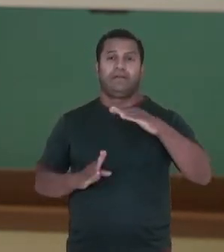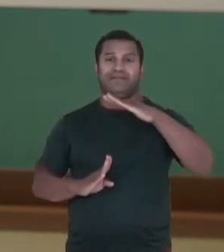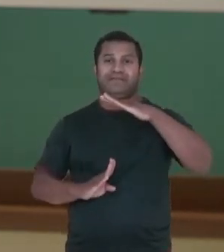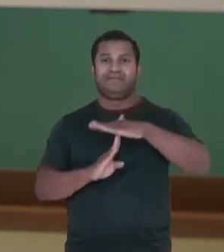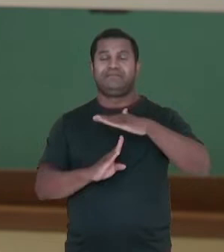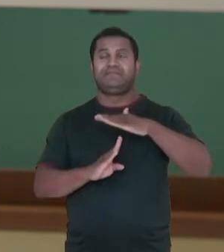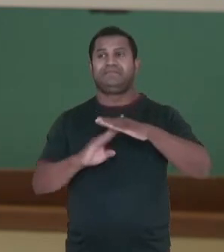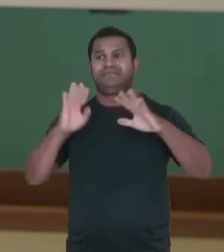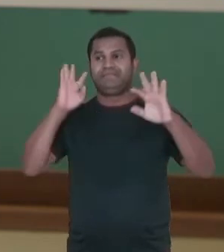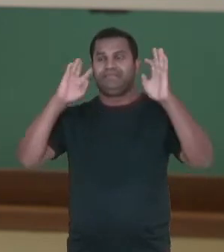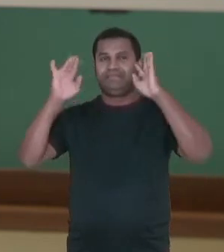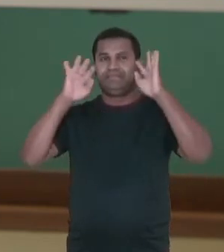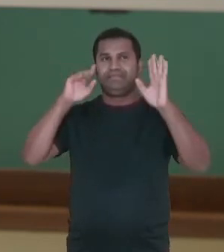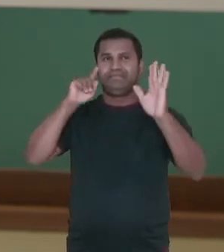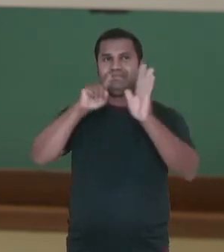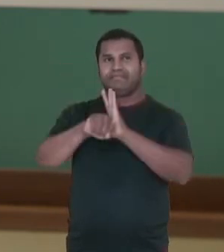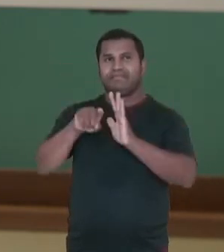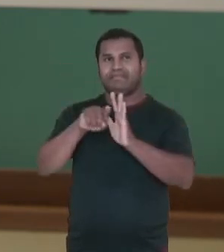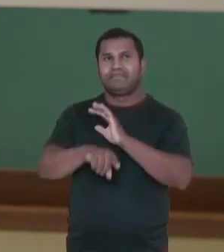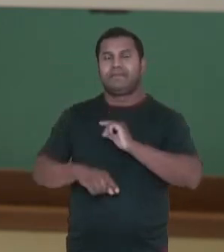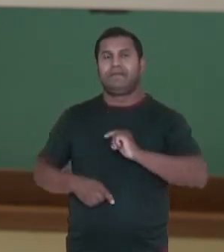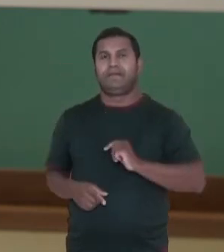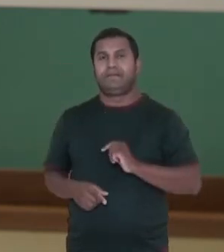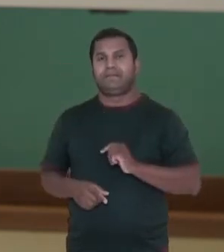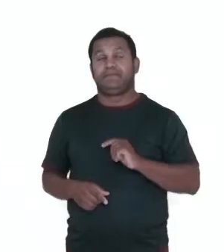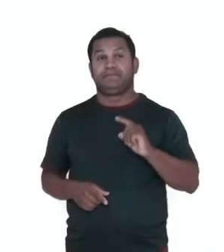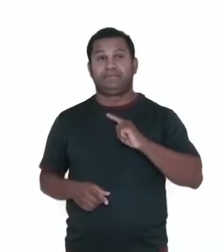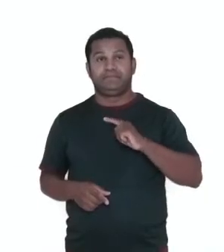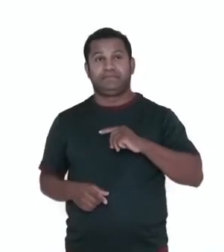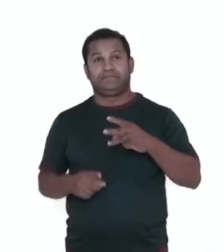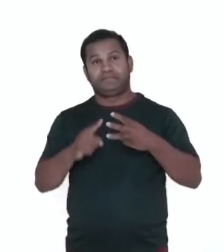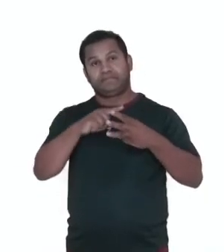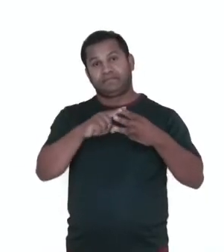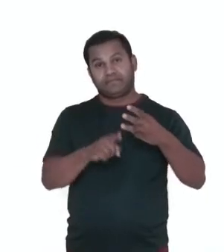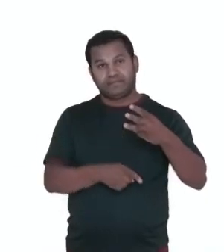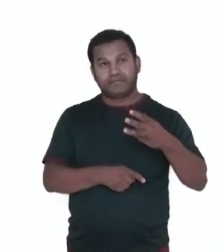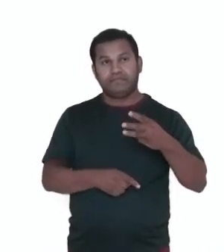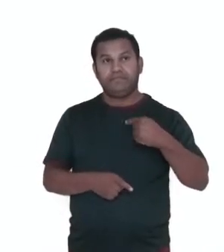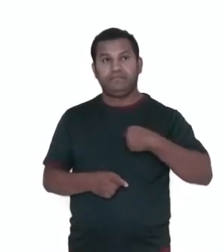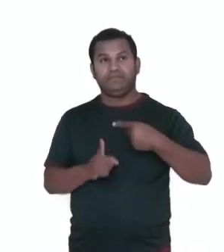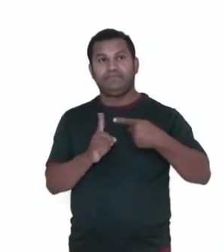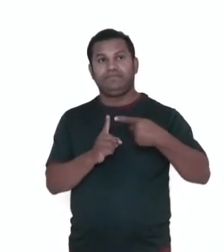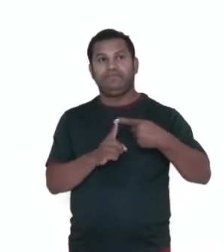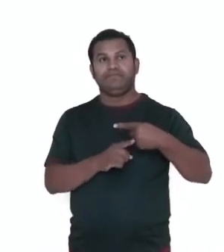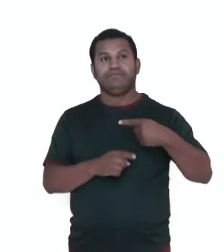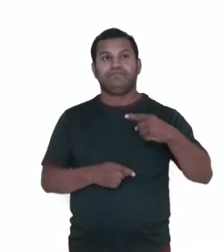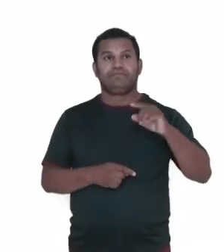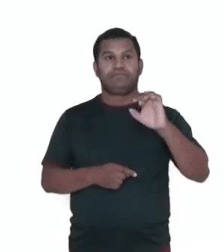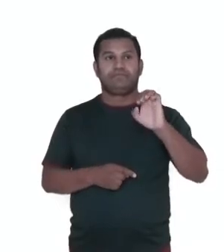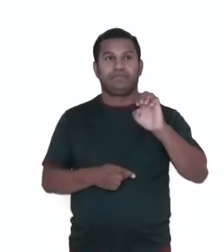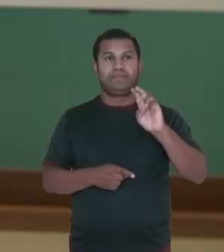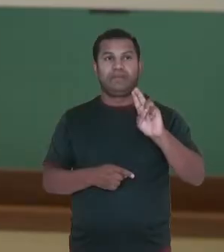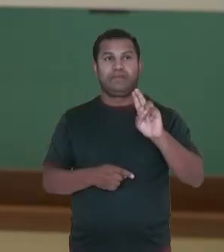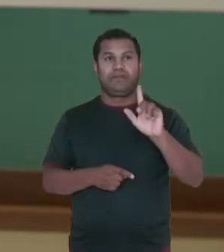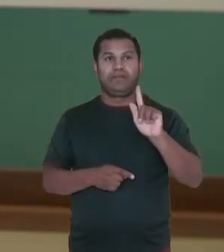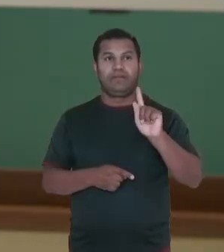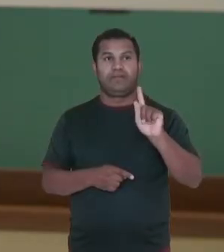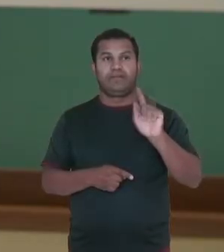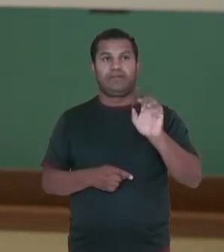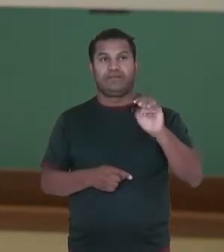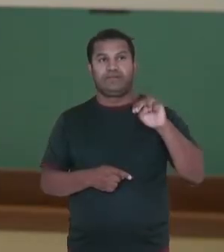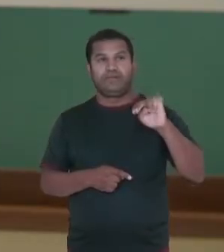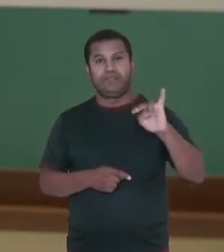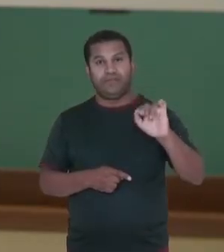manipular? Então, são eugenia, aconselhamento genético e a eutanásia. São alguns dos conceitos